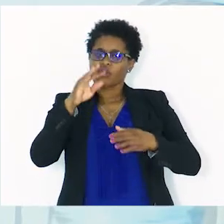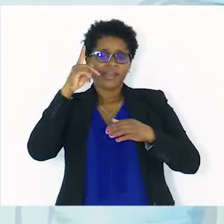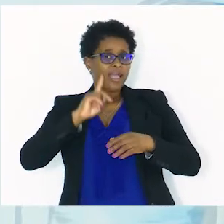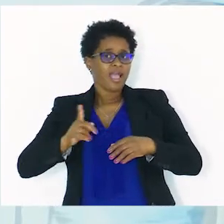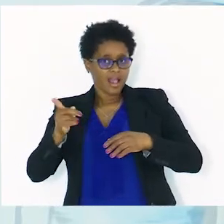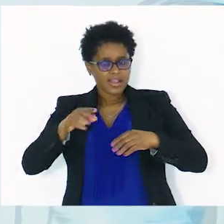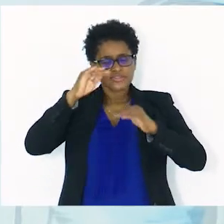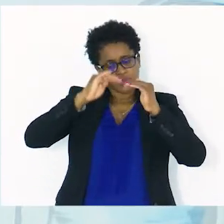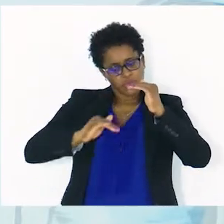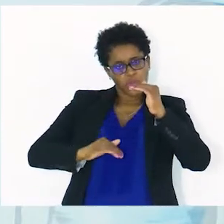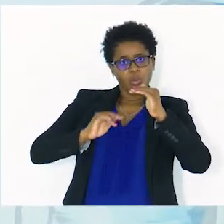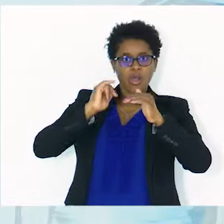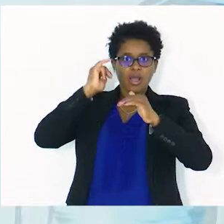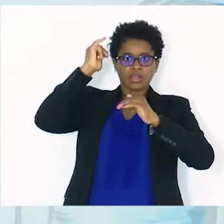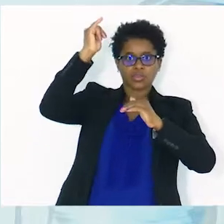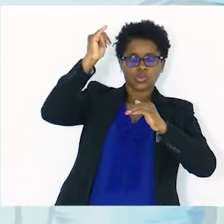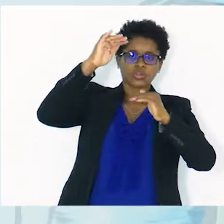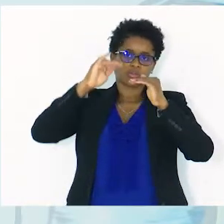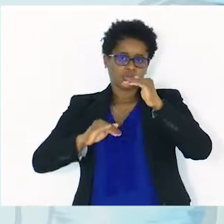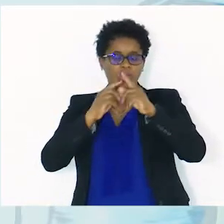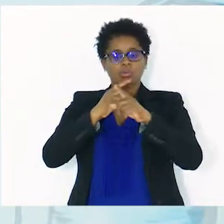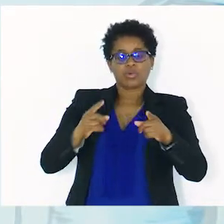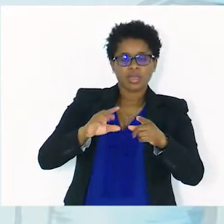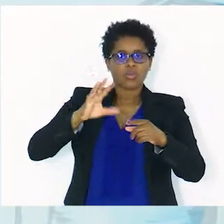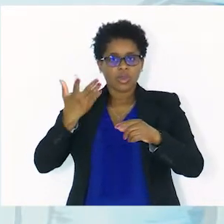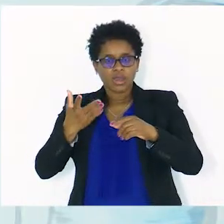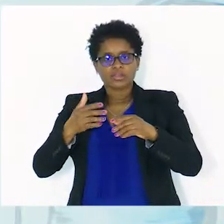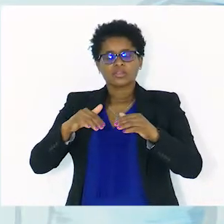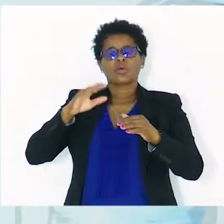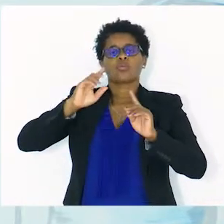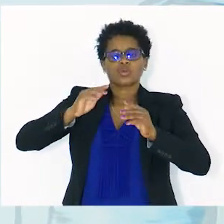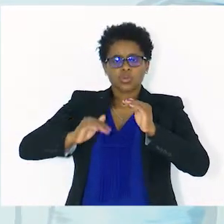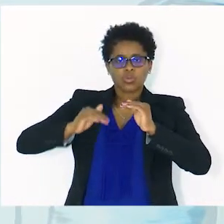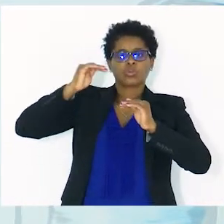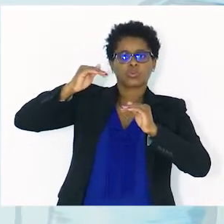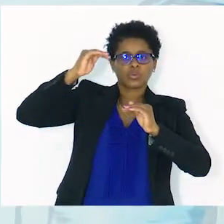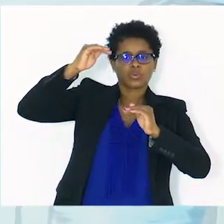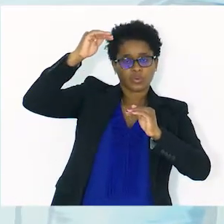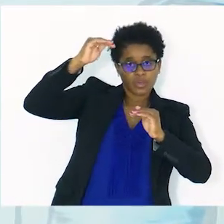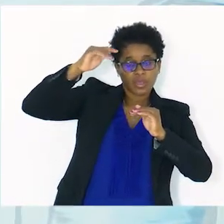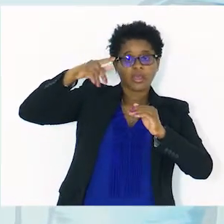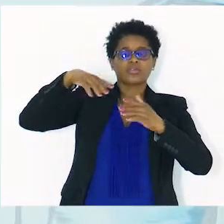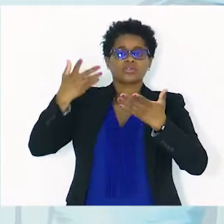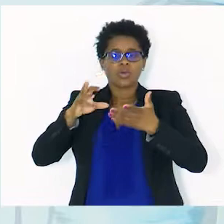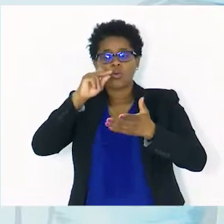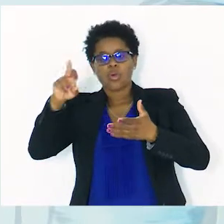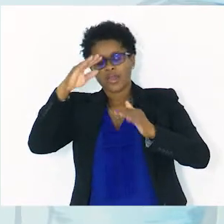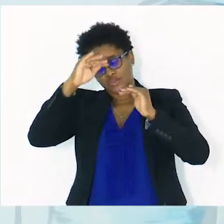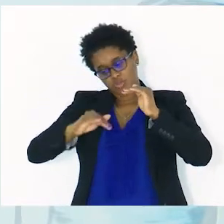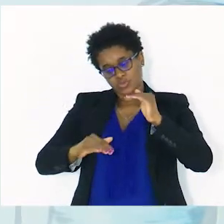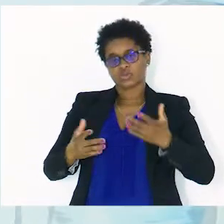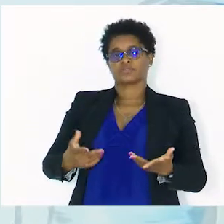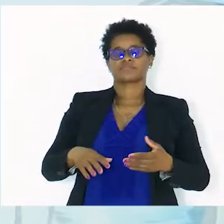diminui com a altitude. Por quê? À medida que vamos avançando na altitude, a densidade do ar diminui. Então,